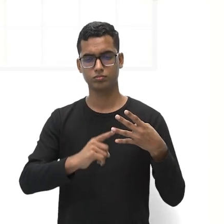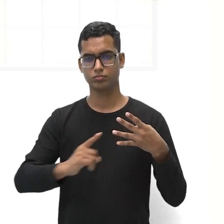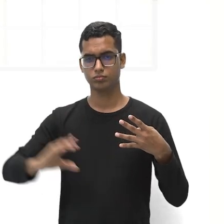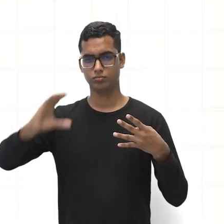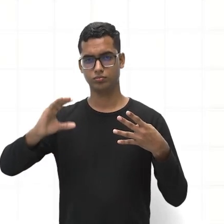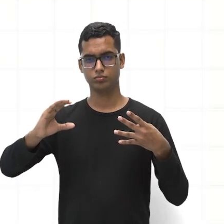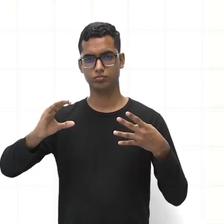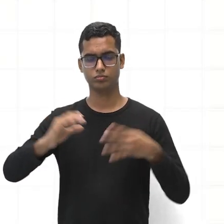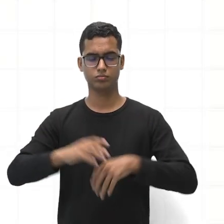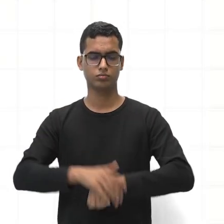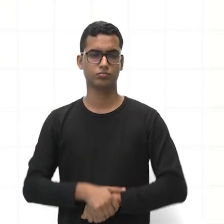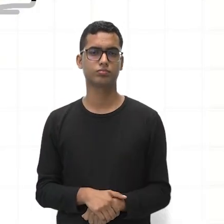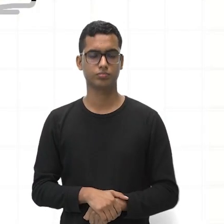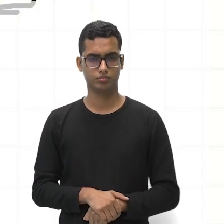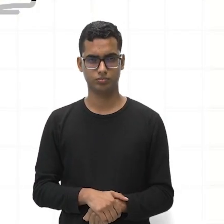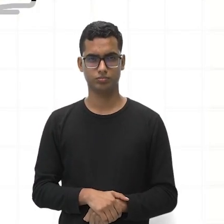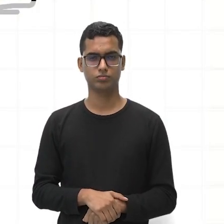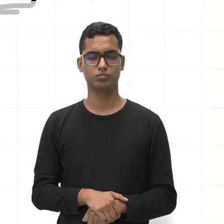bem.